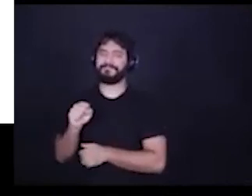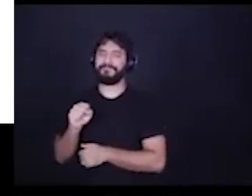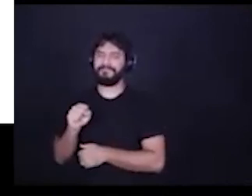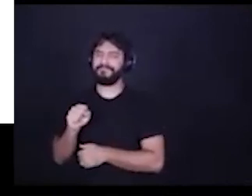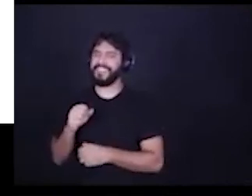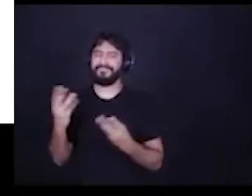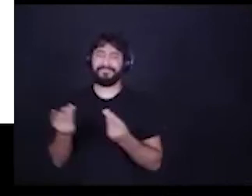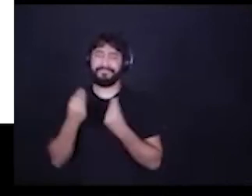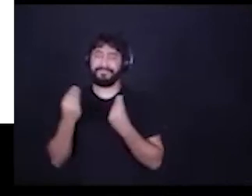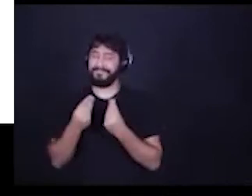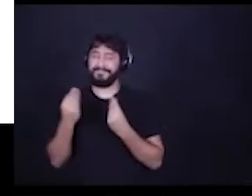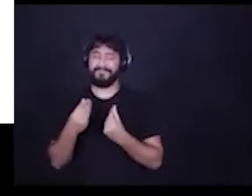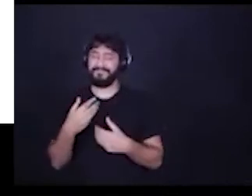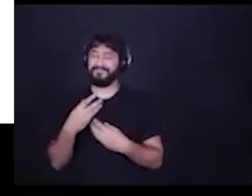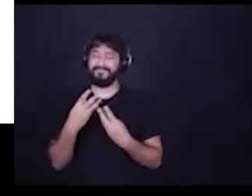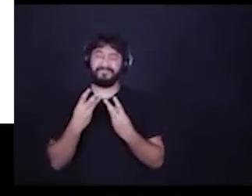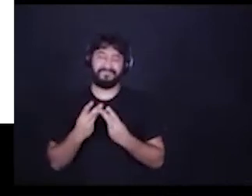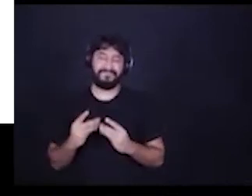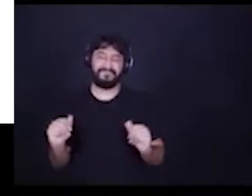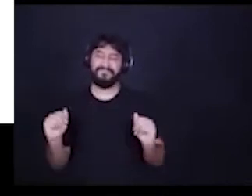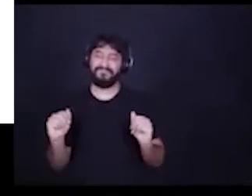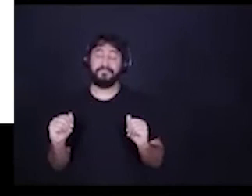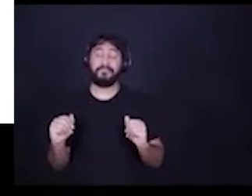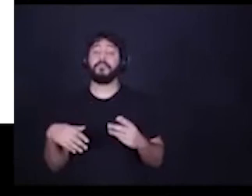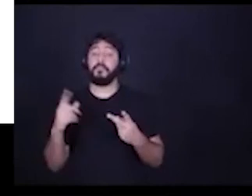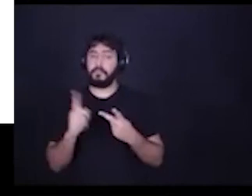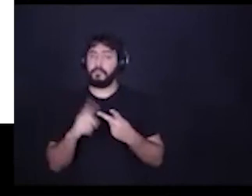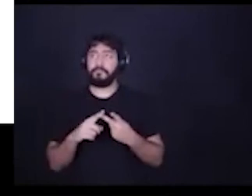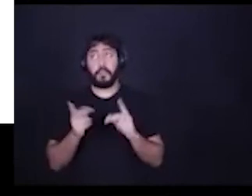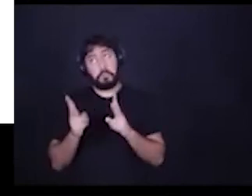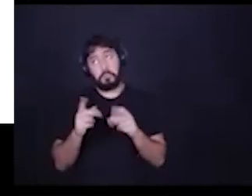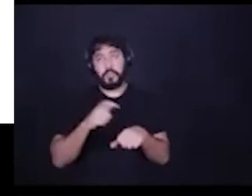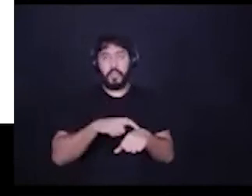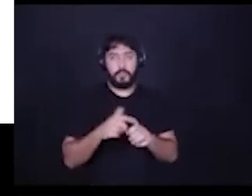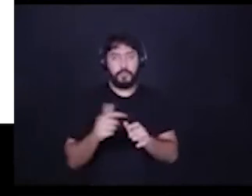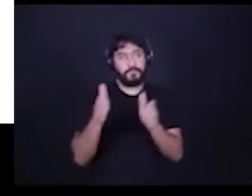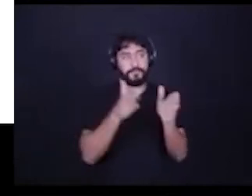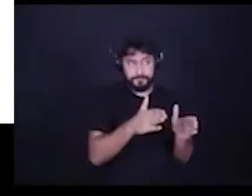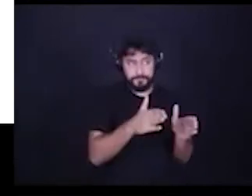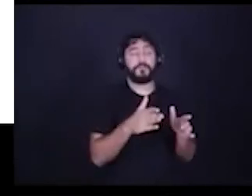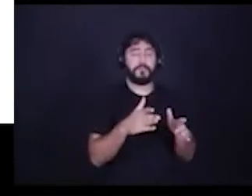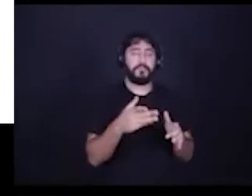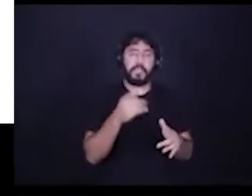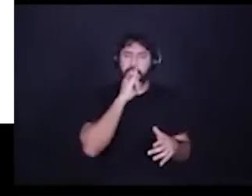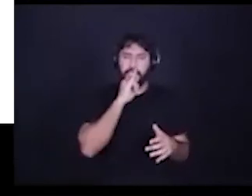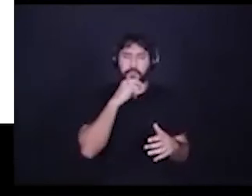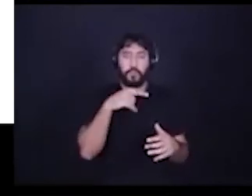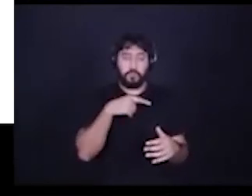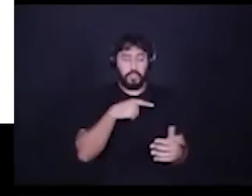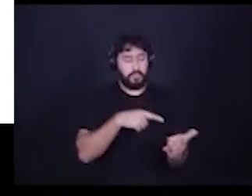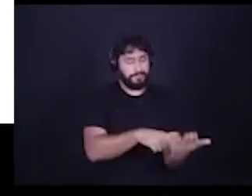fazendo muito sentido para mim. Ao mesmo tempo, eu estava achando que... Eu estava chegando num resultado